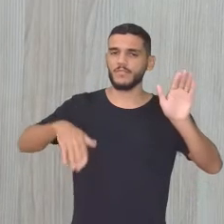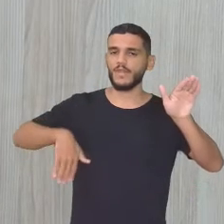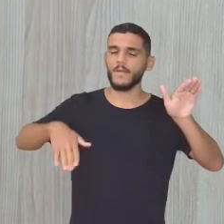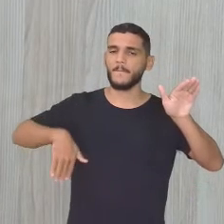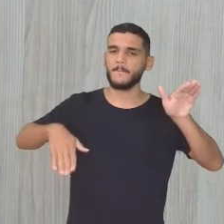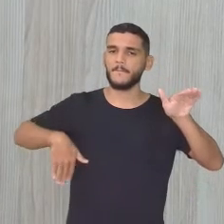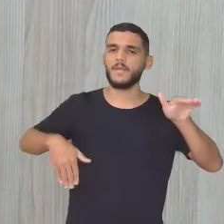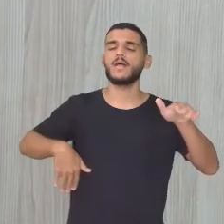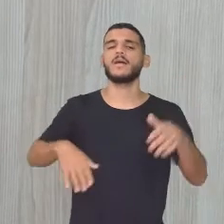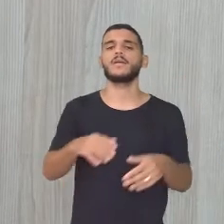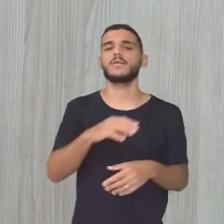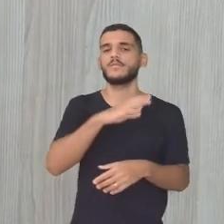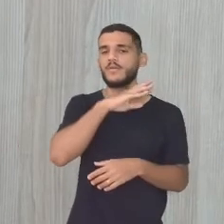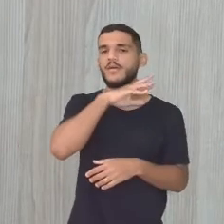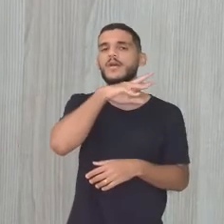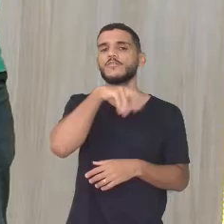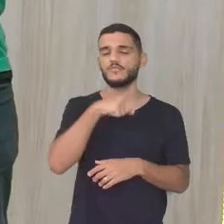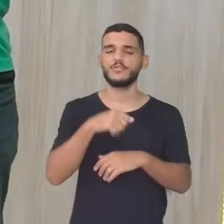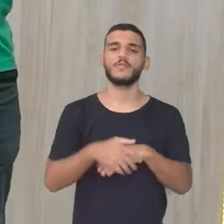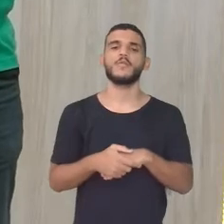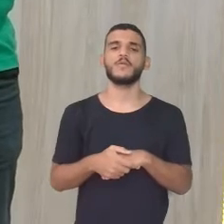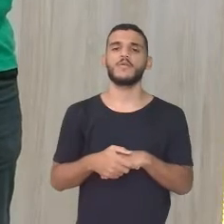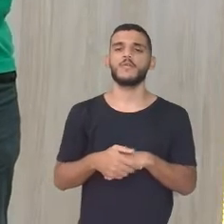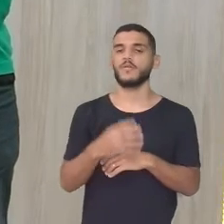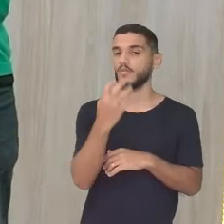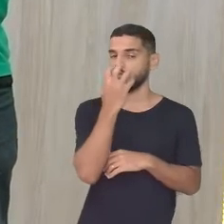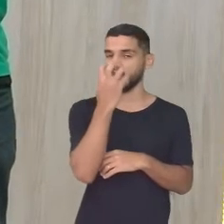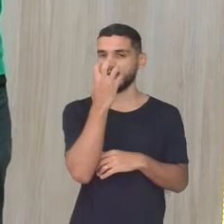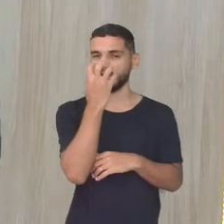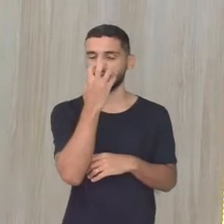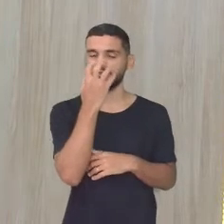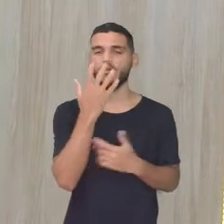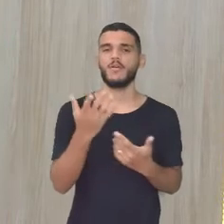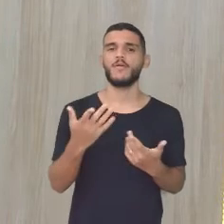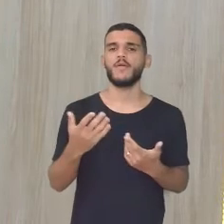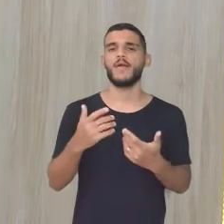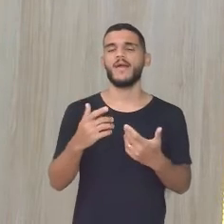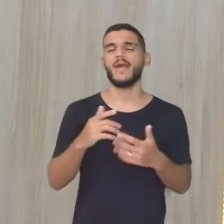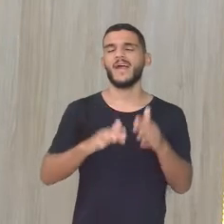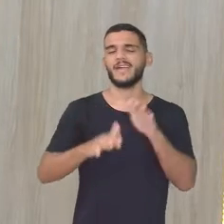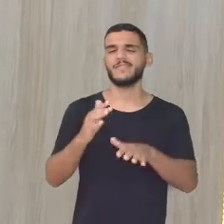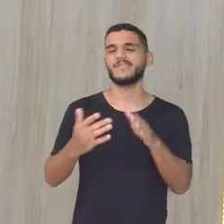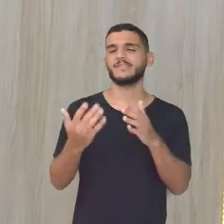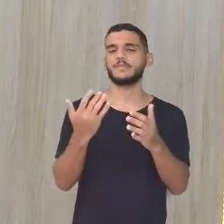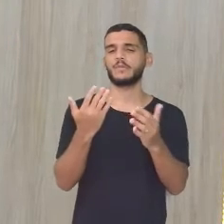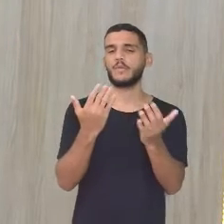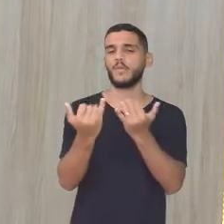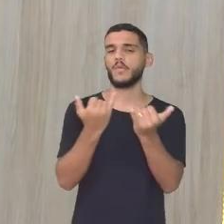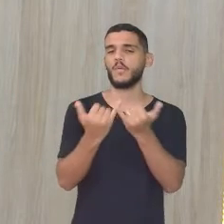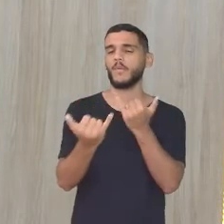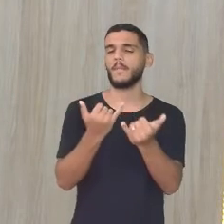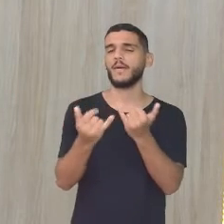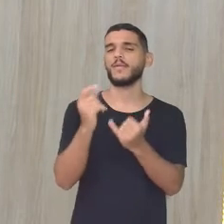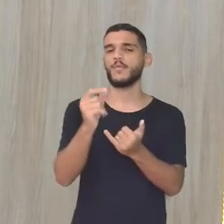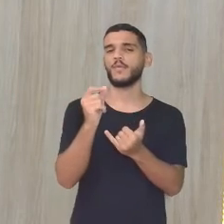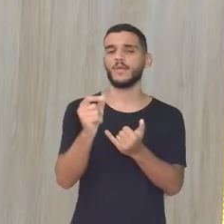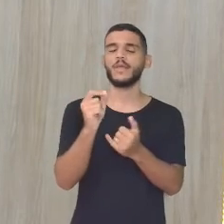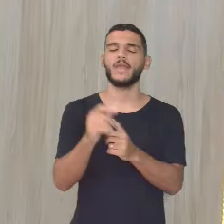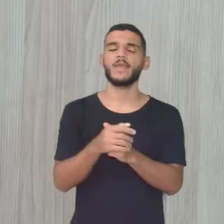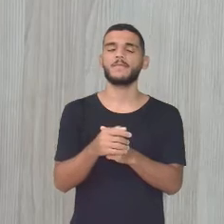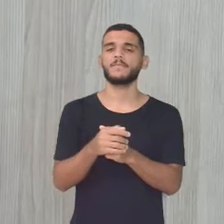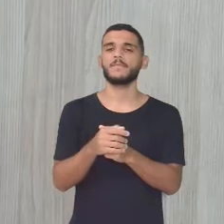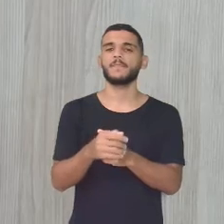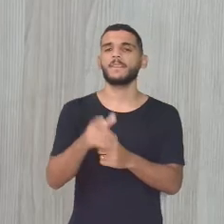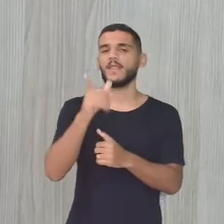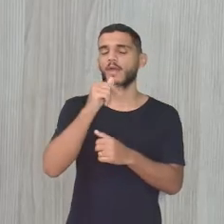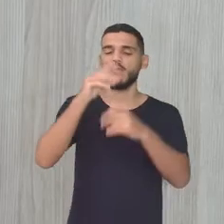referente a um rugido, né, da onda, né, o som, barulho que faz, né? E uma pedra lá que dizem que parece bastante com o